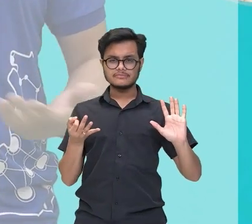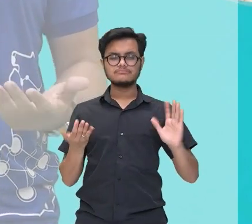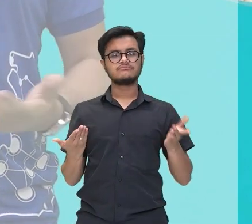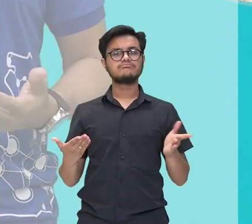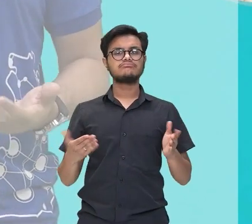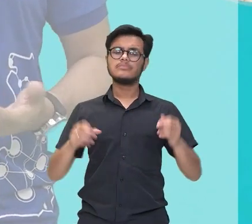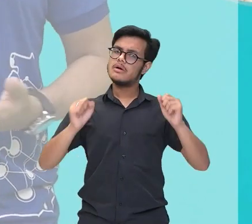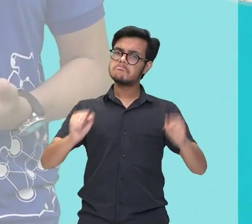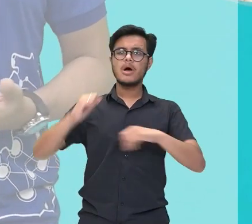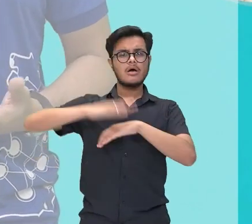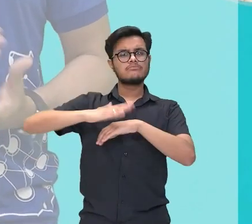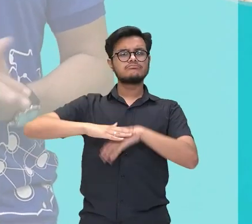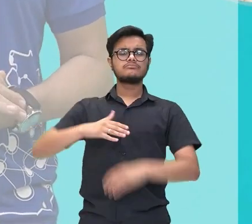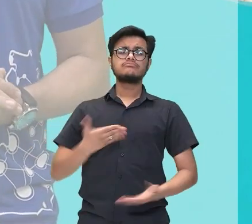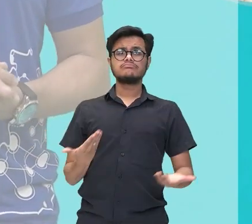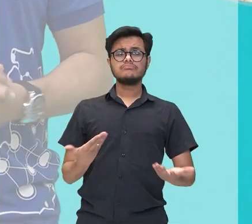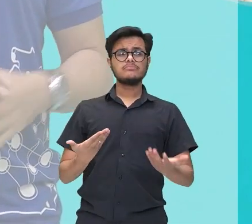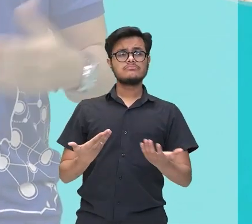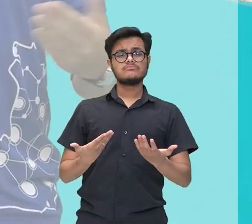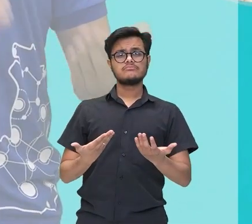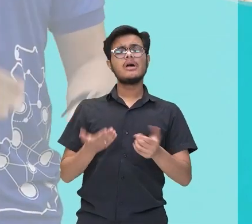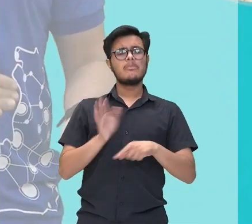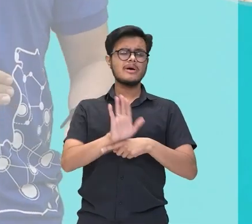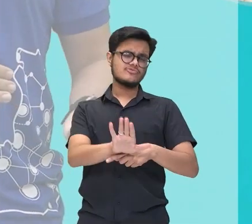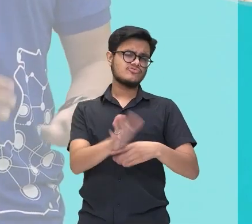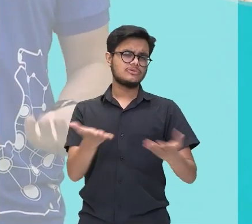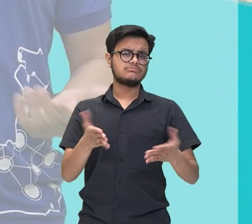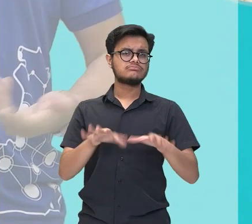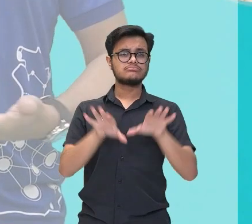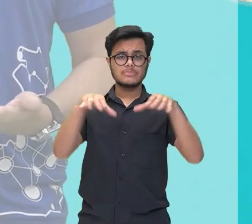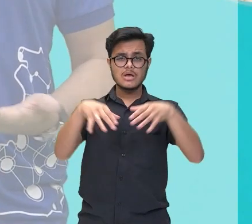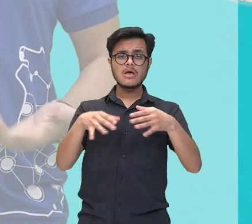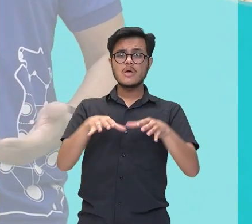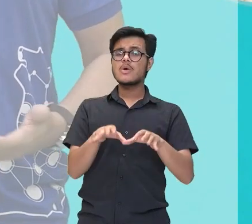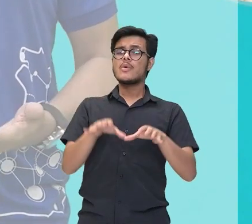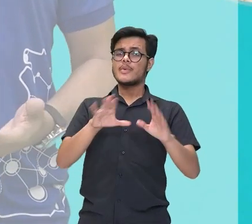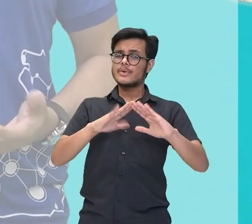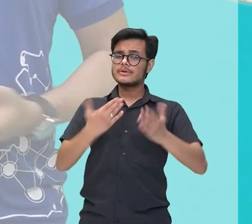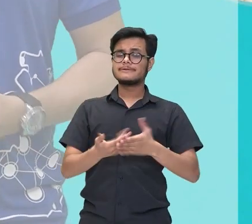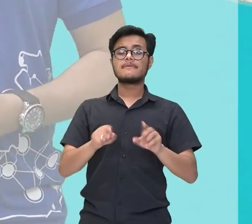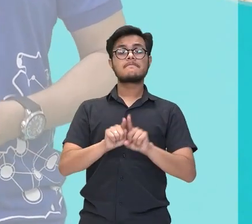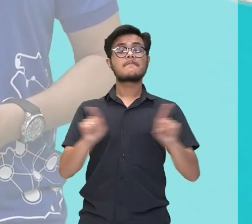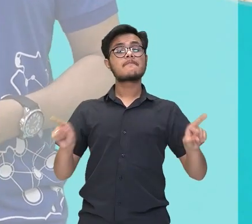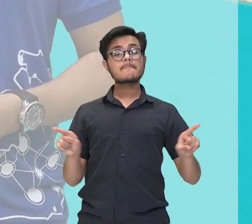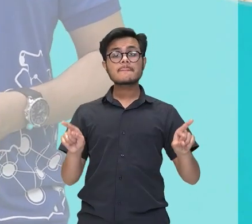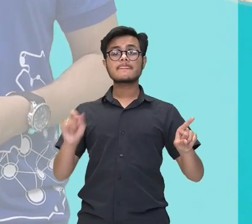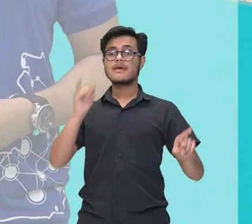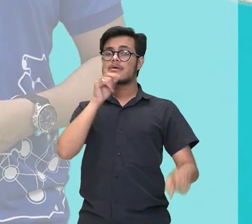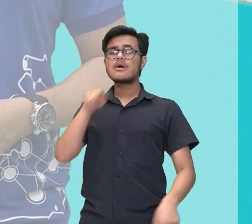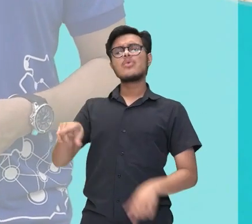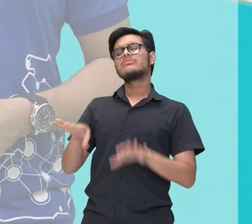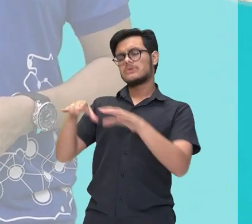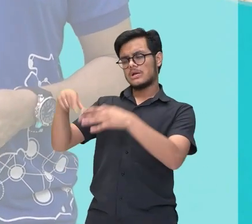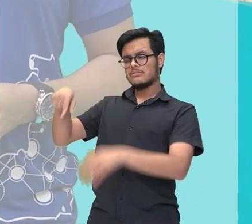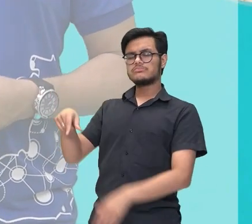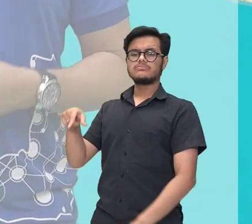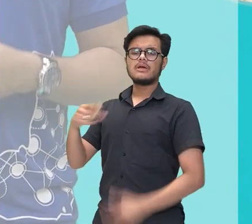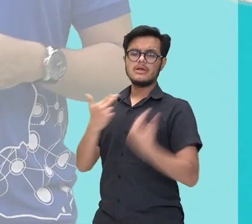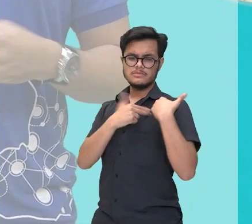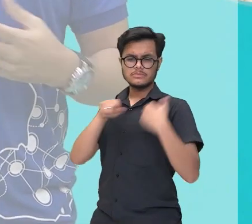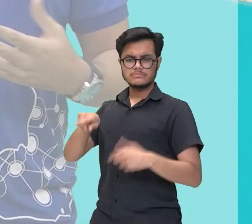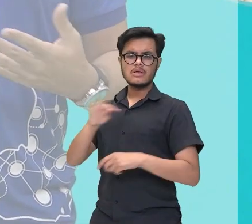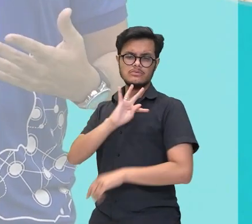possam ser também aí uma ajuda para o Grêmio. Mas, de qualquer forma, o Grêmio também, né, tem essa função de elaborar esses